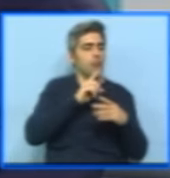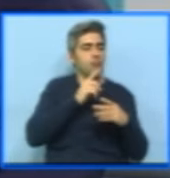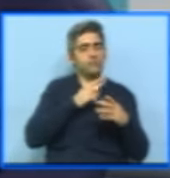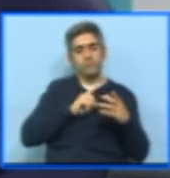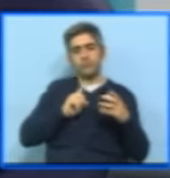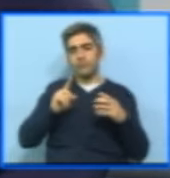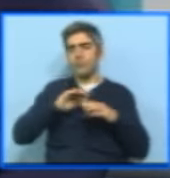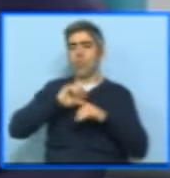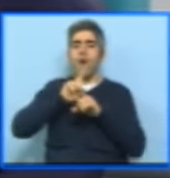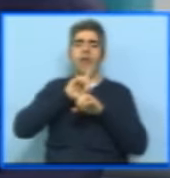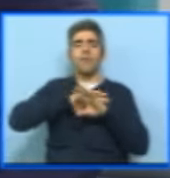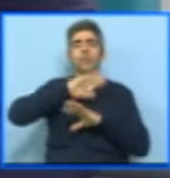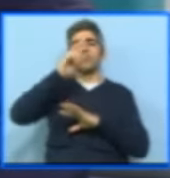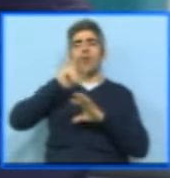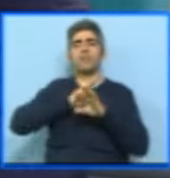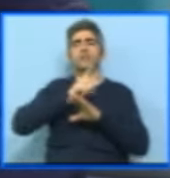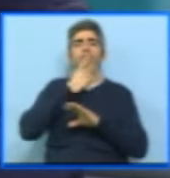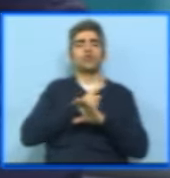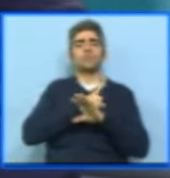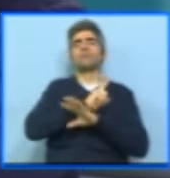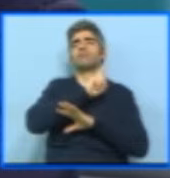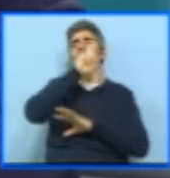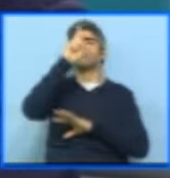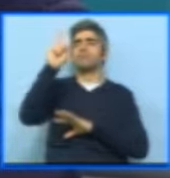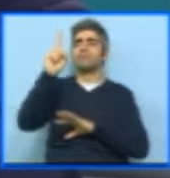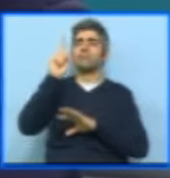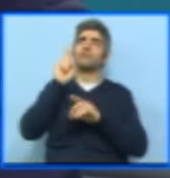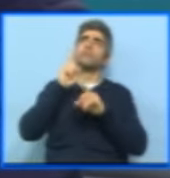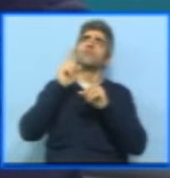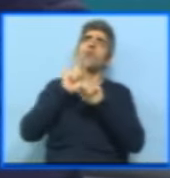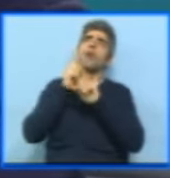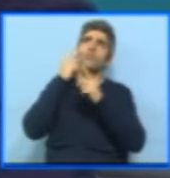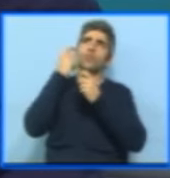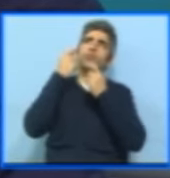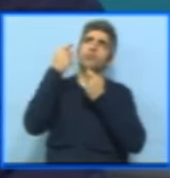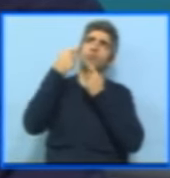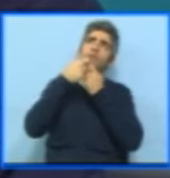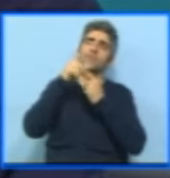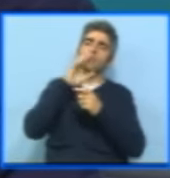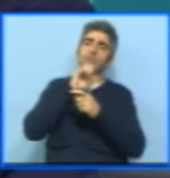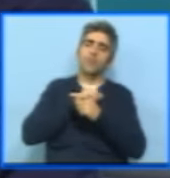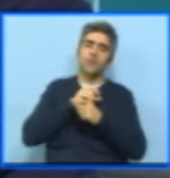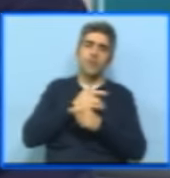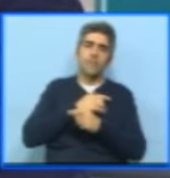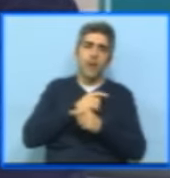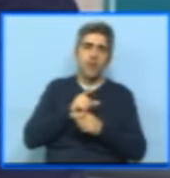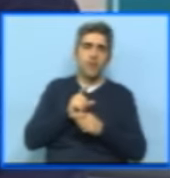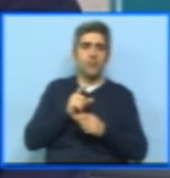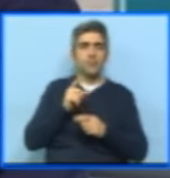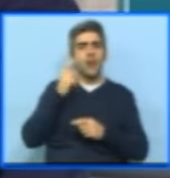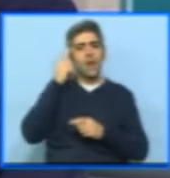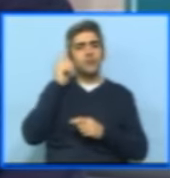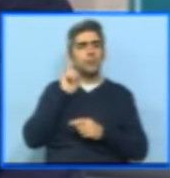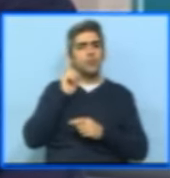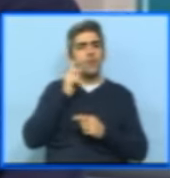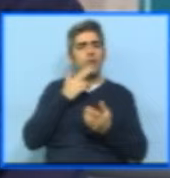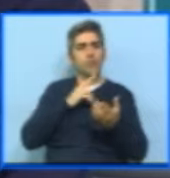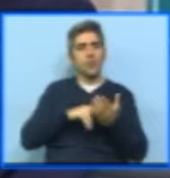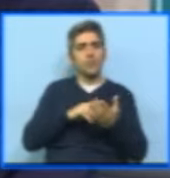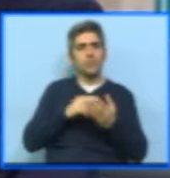essa montanha iluminada e pela voz que este é o meu filho muito amado. Penso que isso tem uma importância